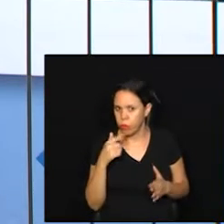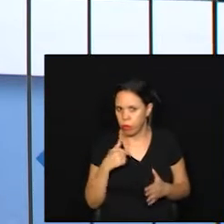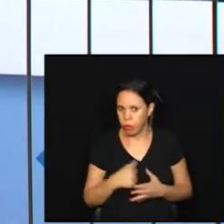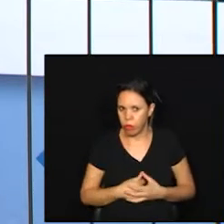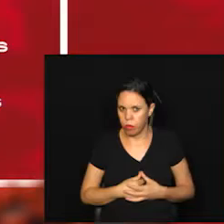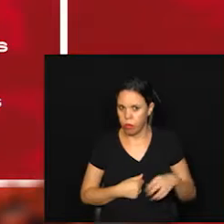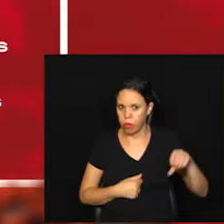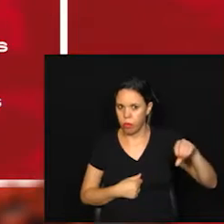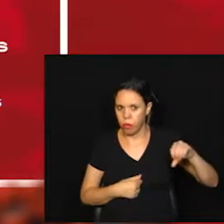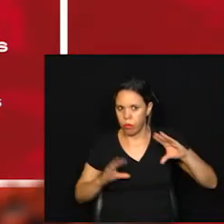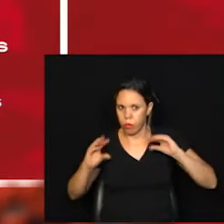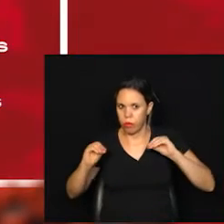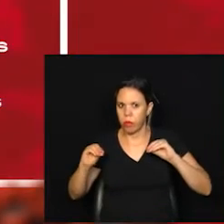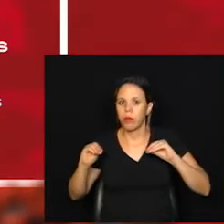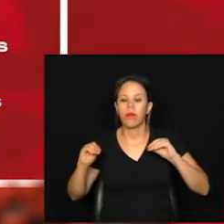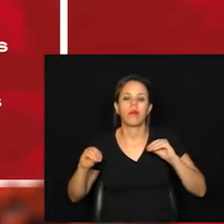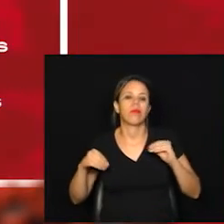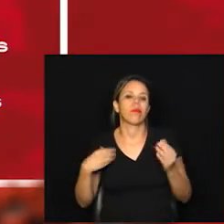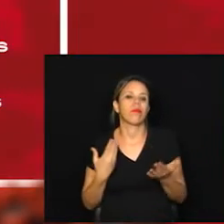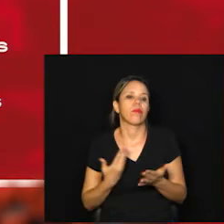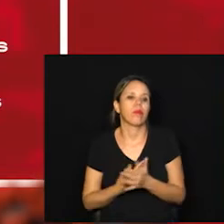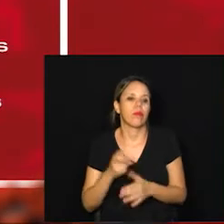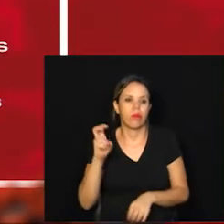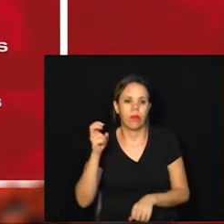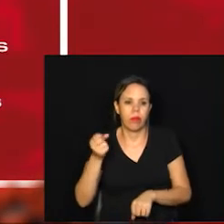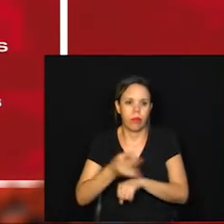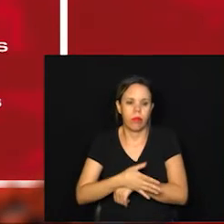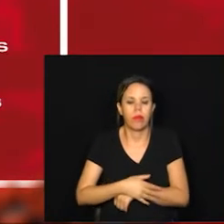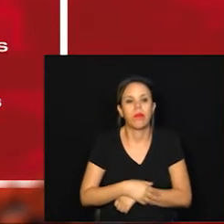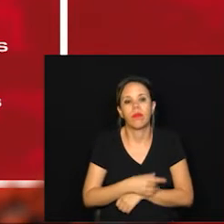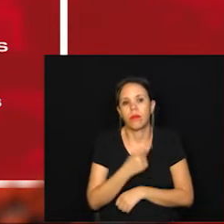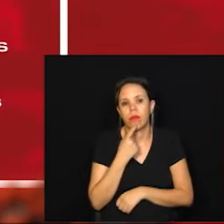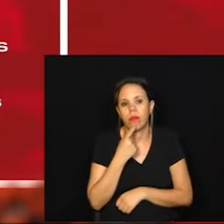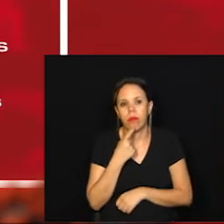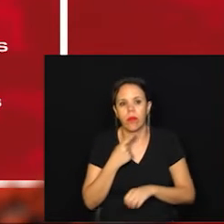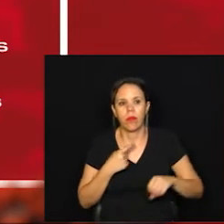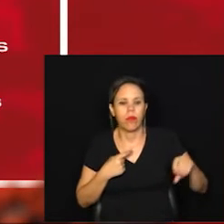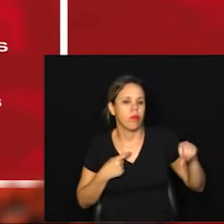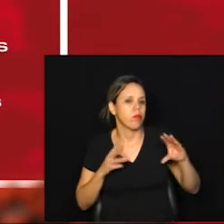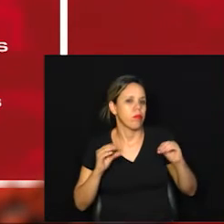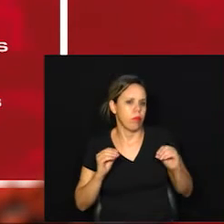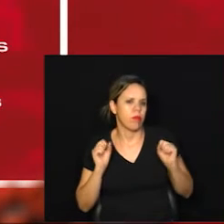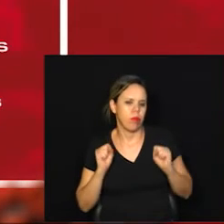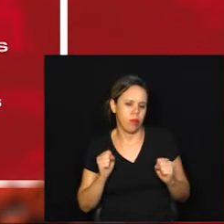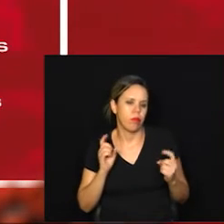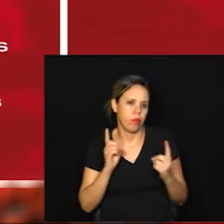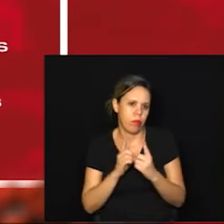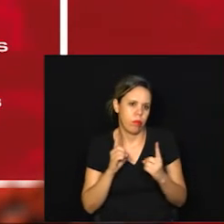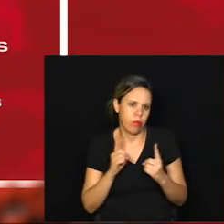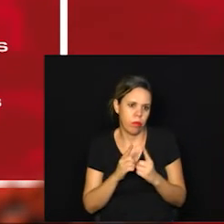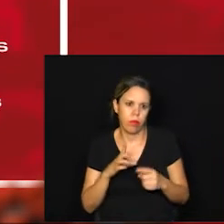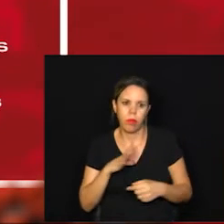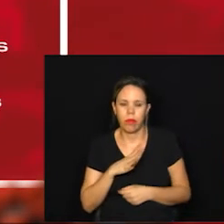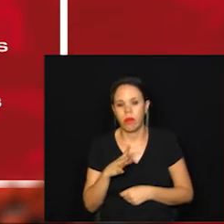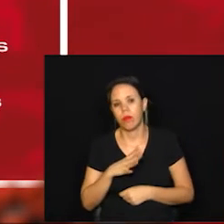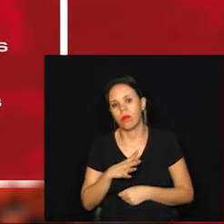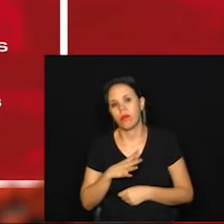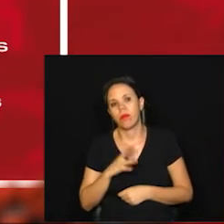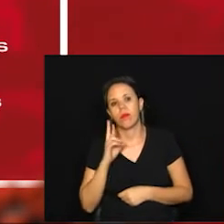das 9 horas da noite às 5 da manhã em Campinas. Olha, então, até as 9 da noite, o que pode funcionar aqui na nossa